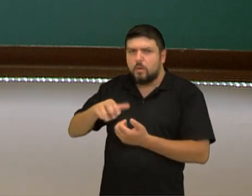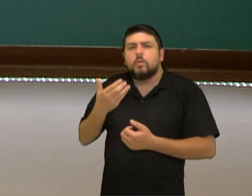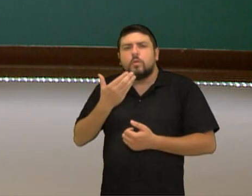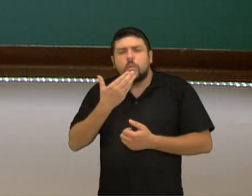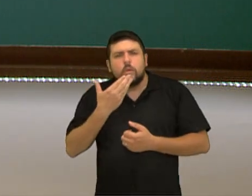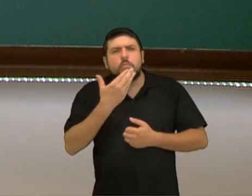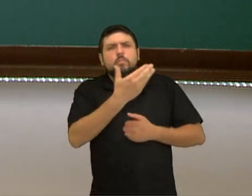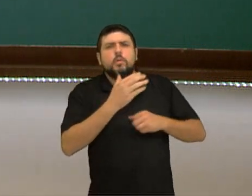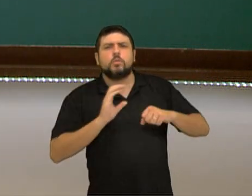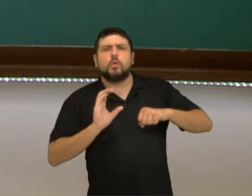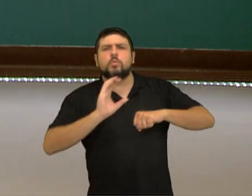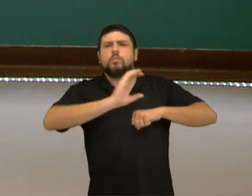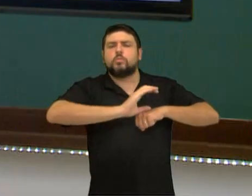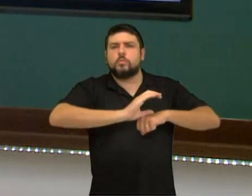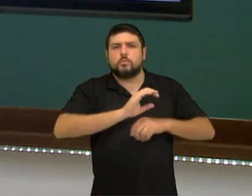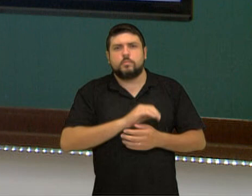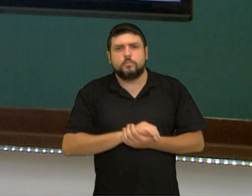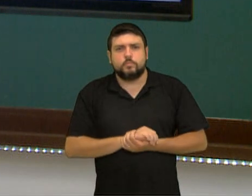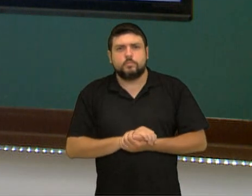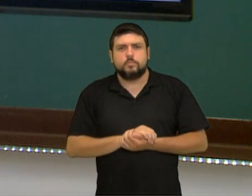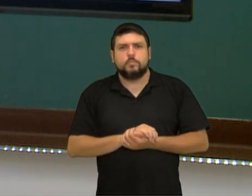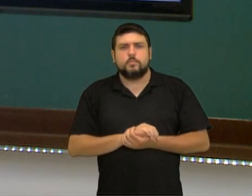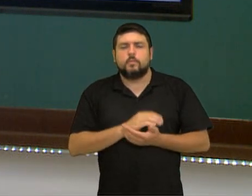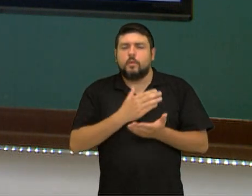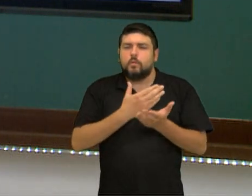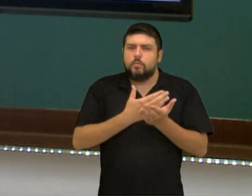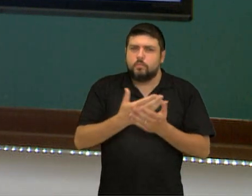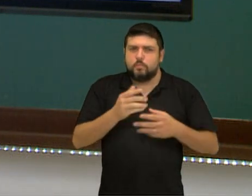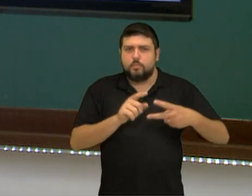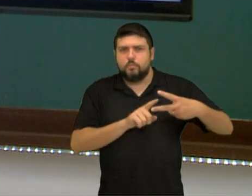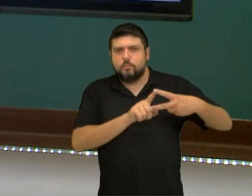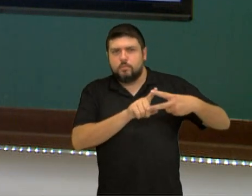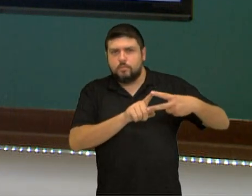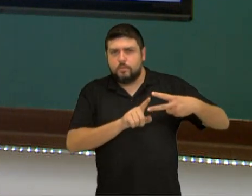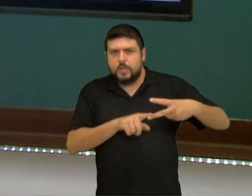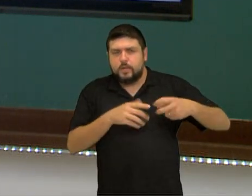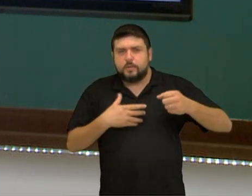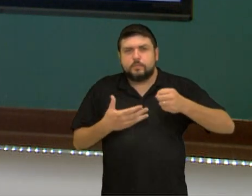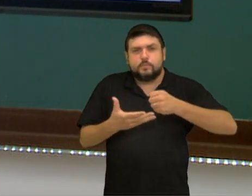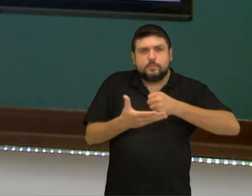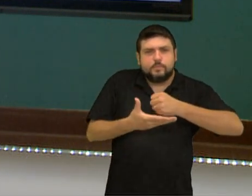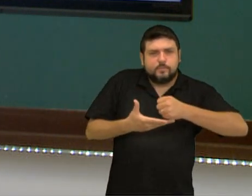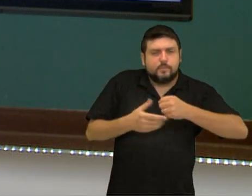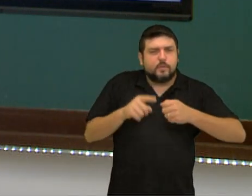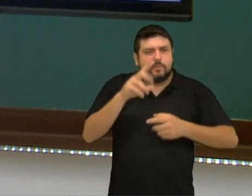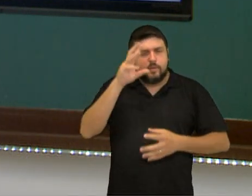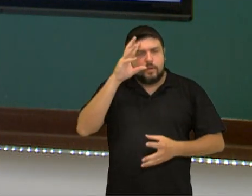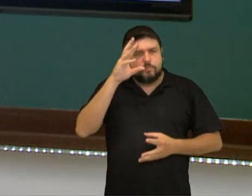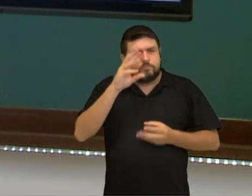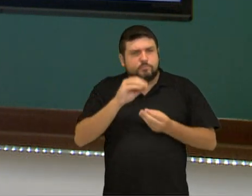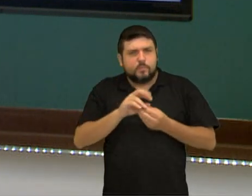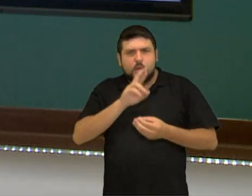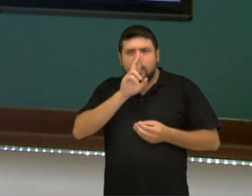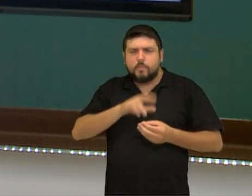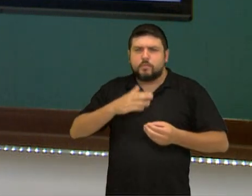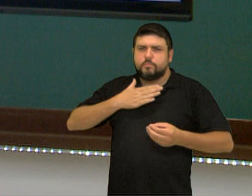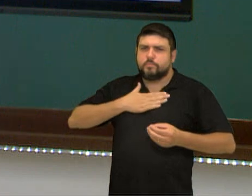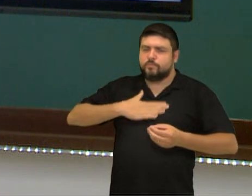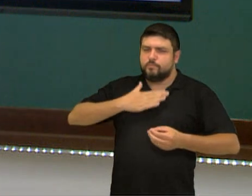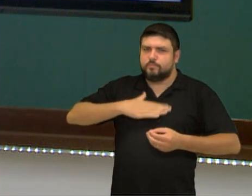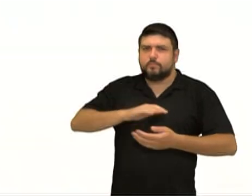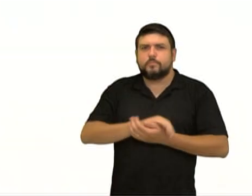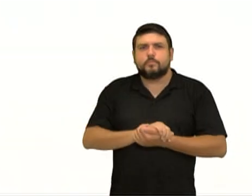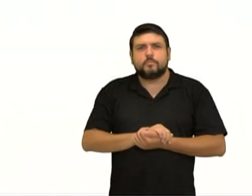fácil, que tranquilo. Para a gente começar, duas questões básicas para você responder tranquilo e se aquecer para a nossa